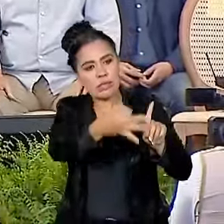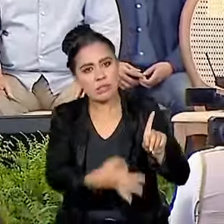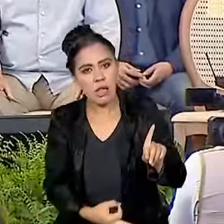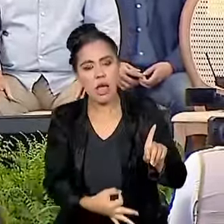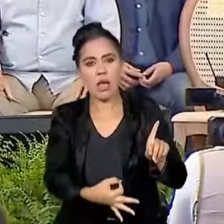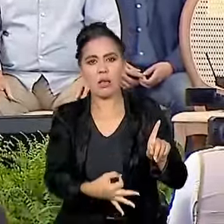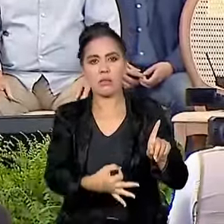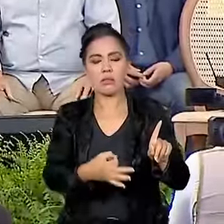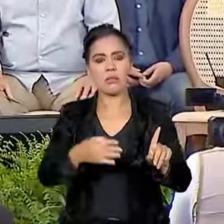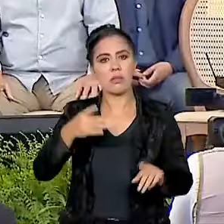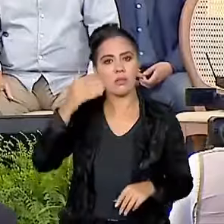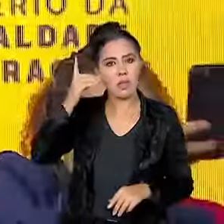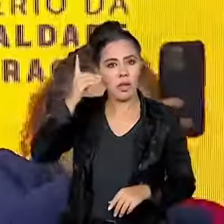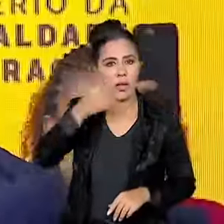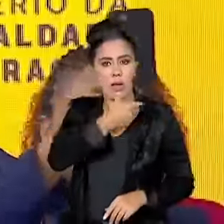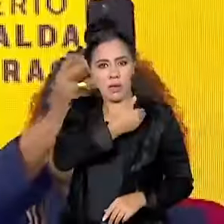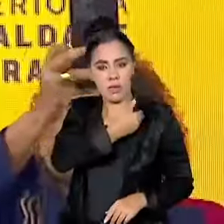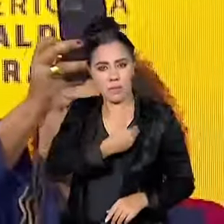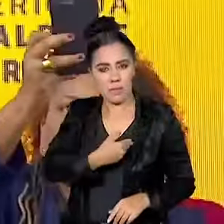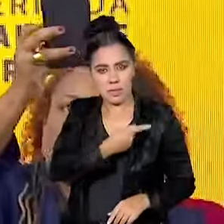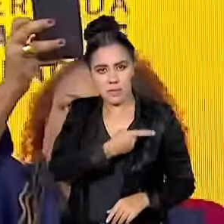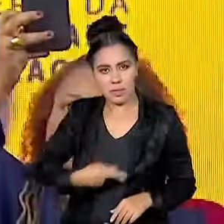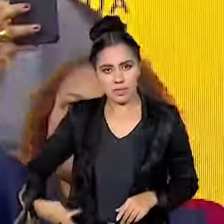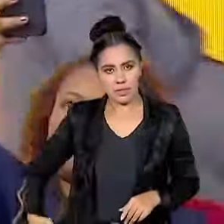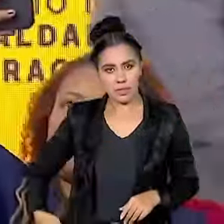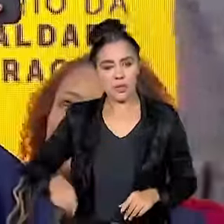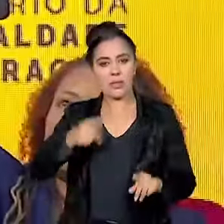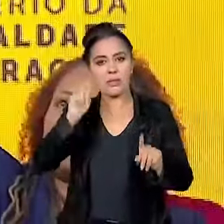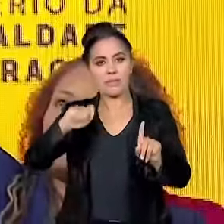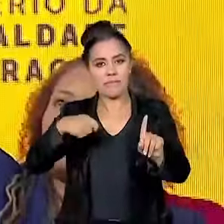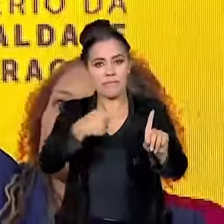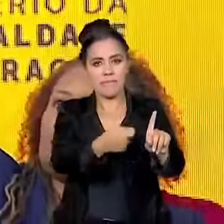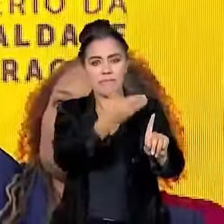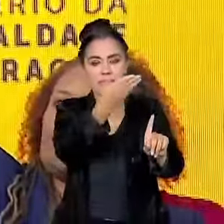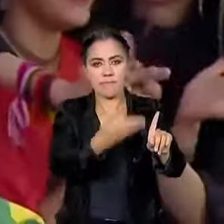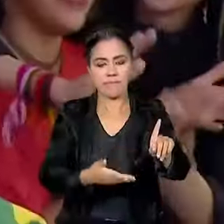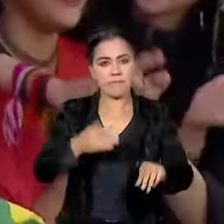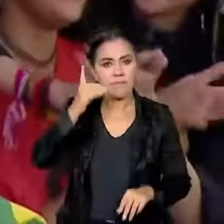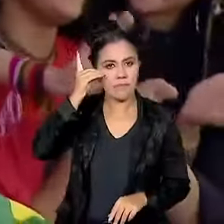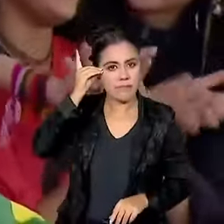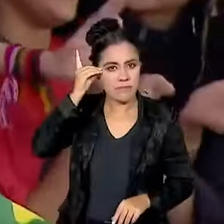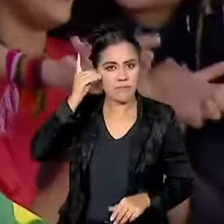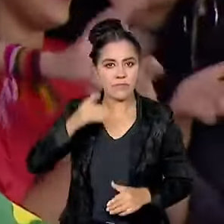da presidência da República, que foi a companheira Dilma Rousseff,